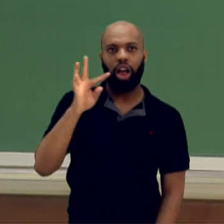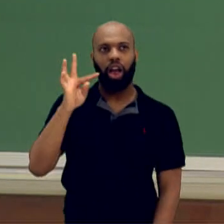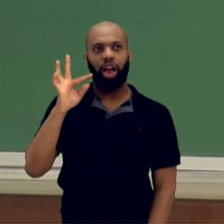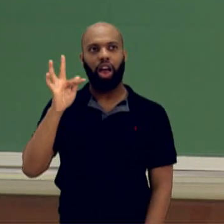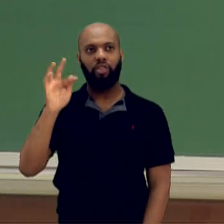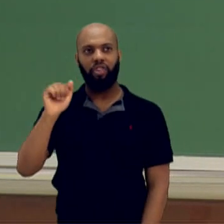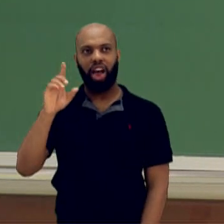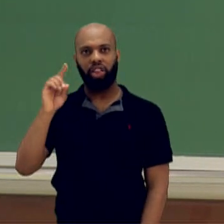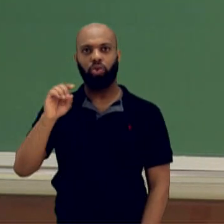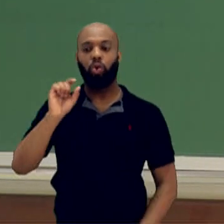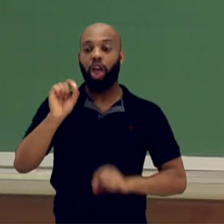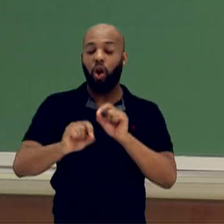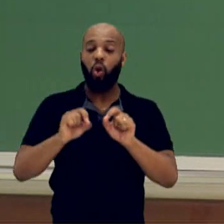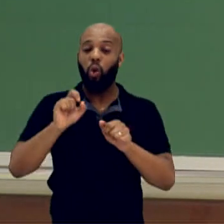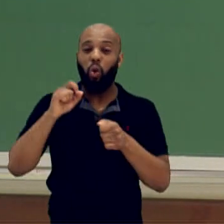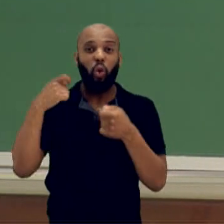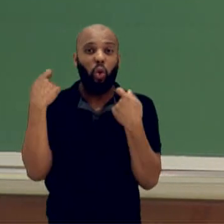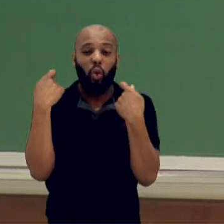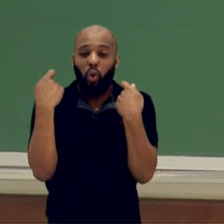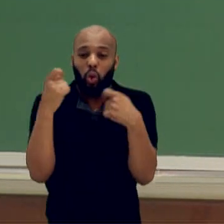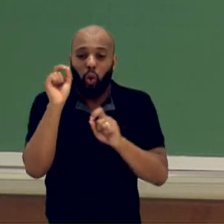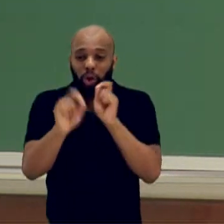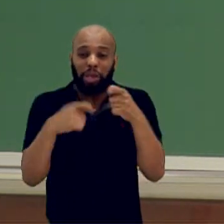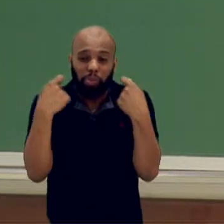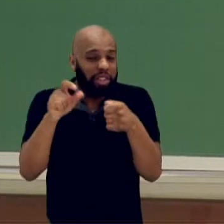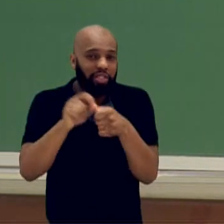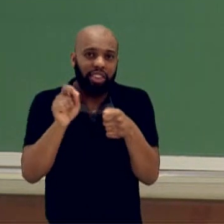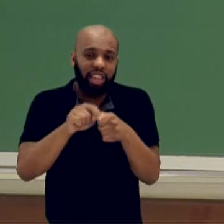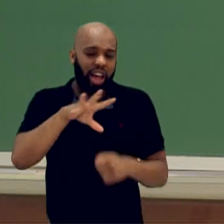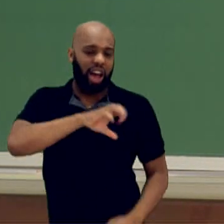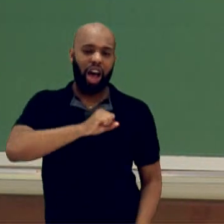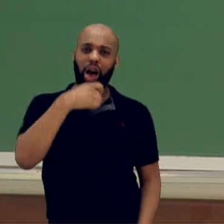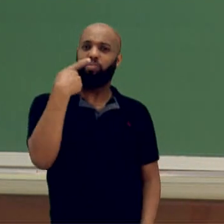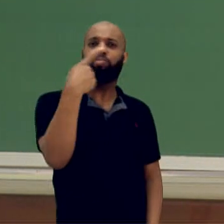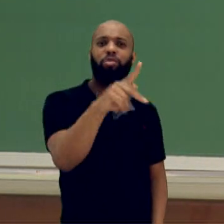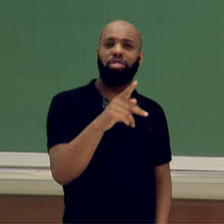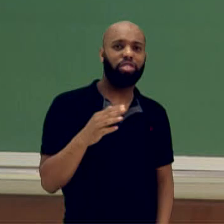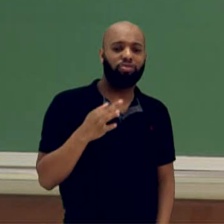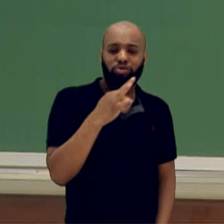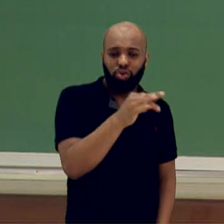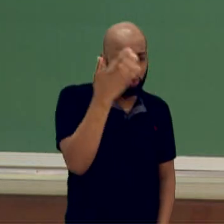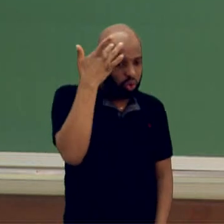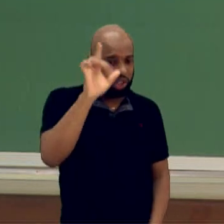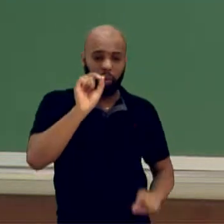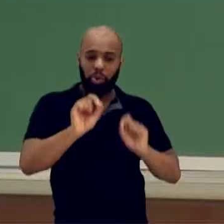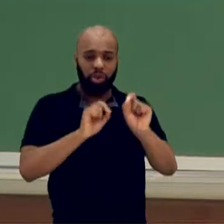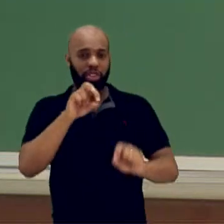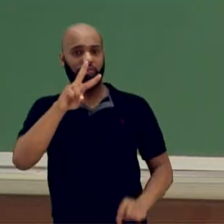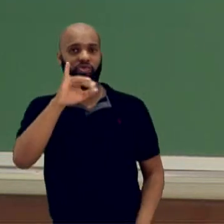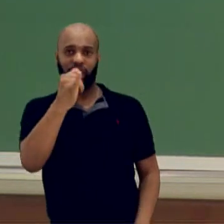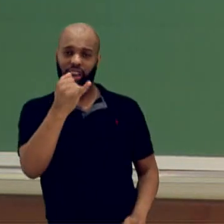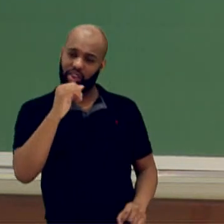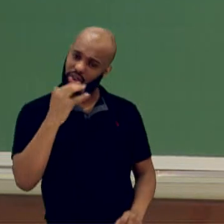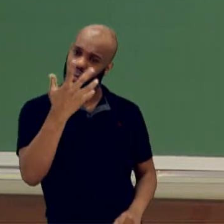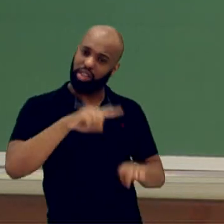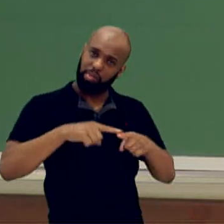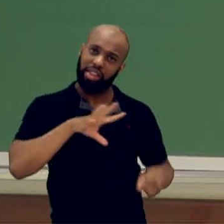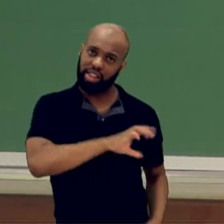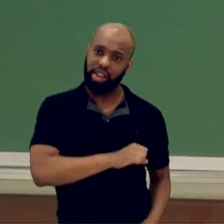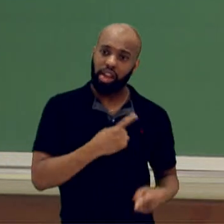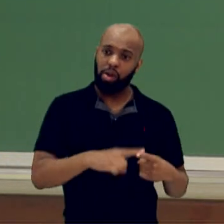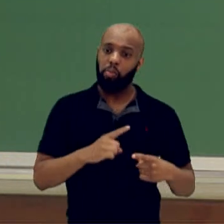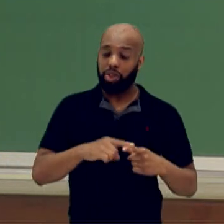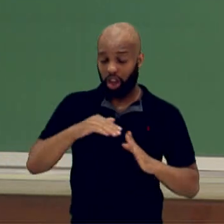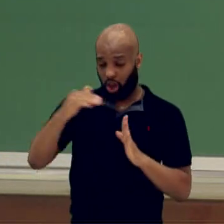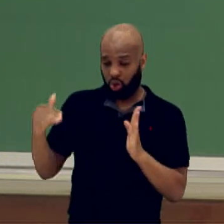seria o destino. Ame o seu destino. Porque, perceba o seguinte, como os estoicos dizem que todo o universo é regido por Deus, por